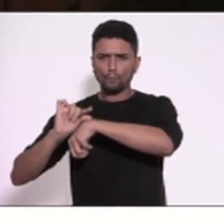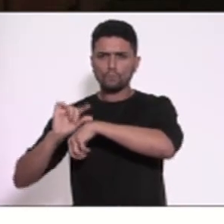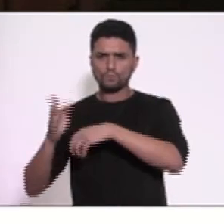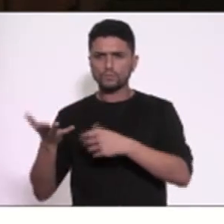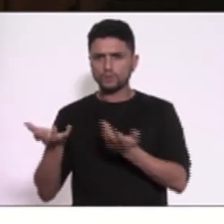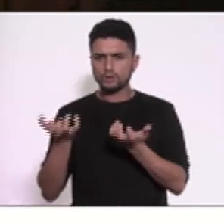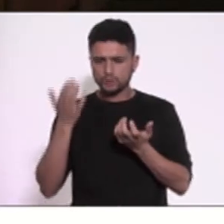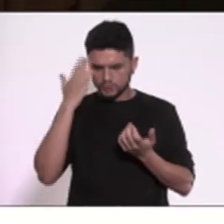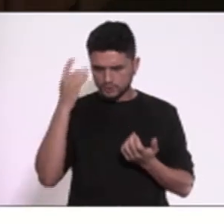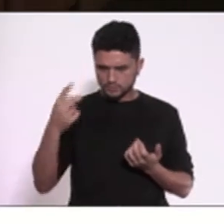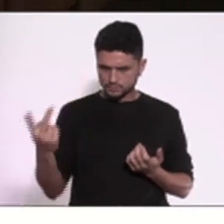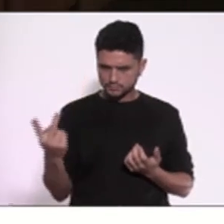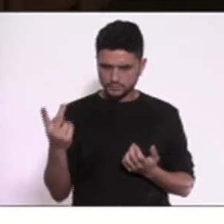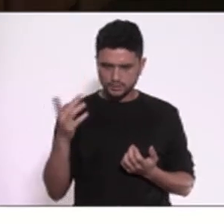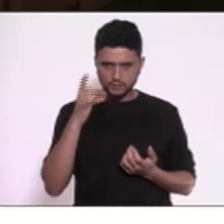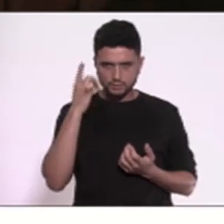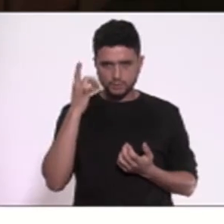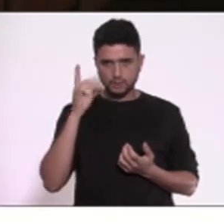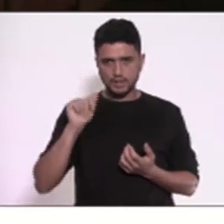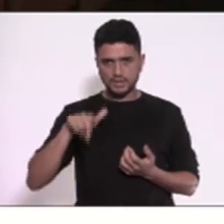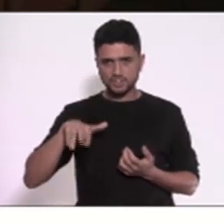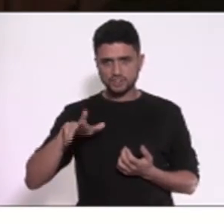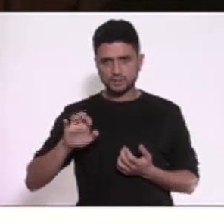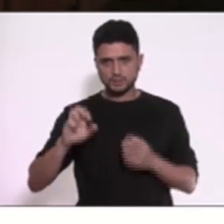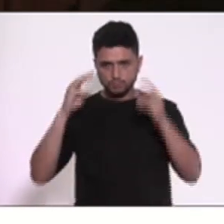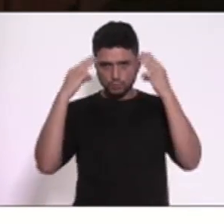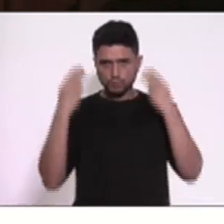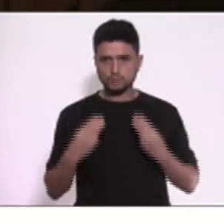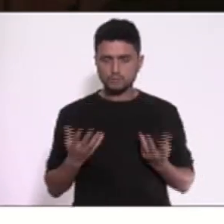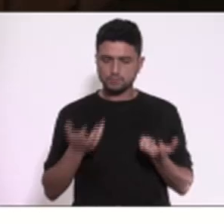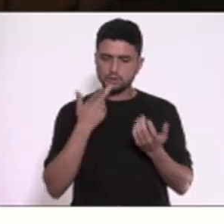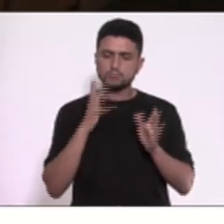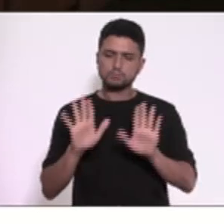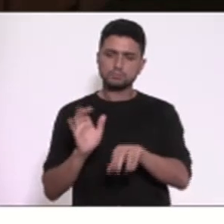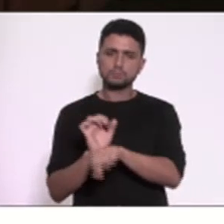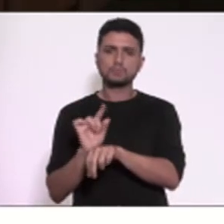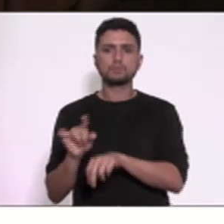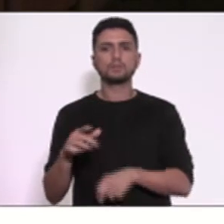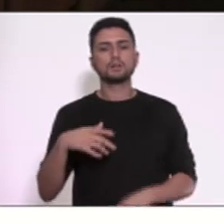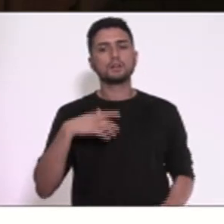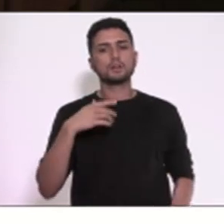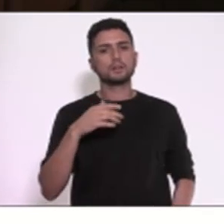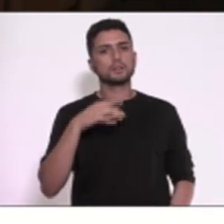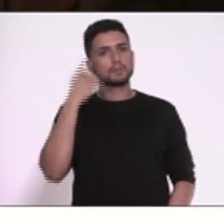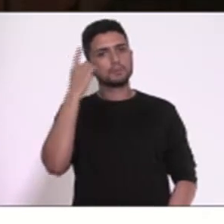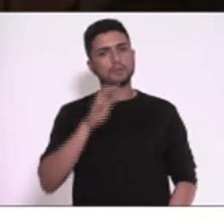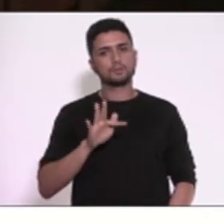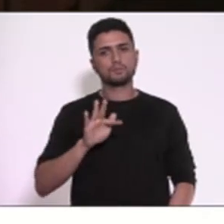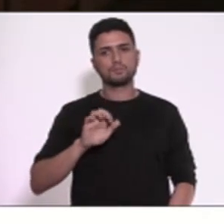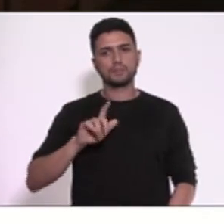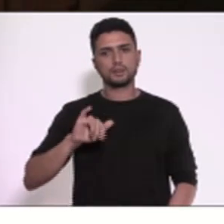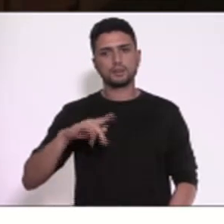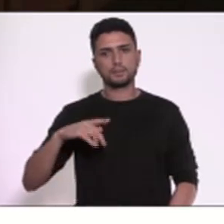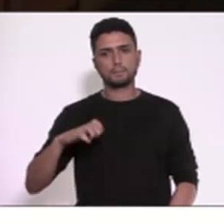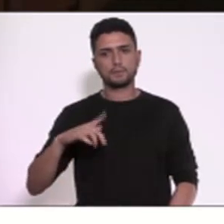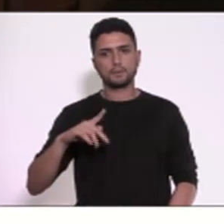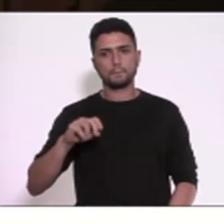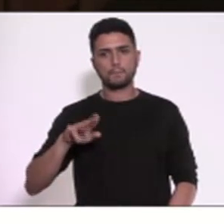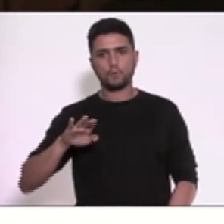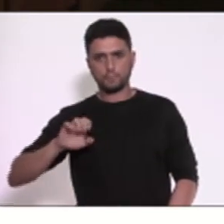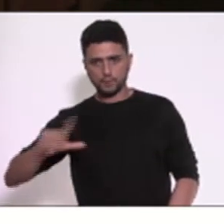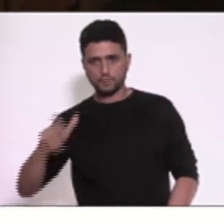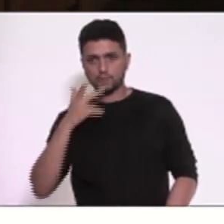parte, apenas para falar do projeto do Felipe Poubel, que no final é o que está aqui em debate, né? O projeto ele fala sobre